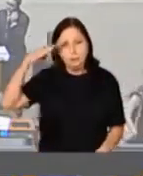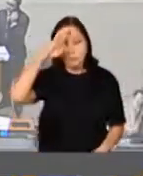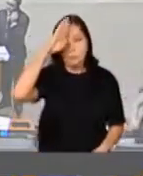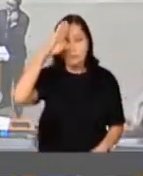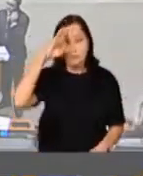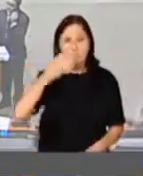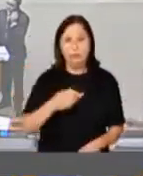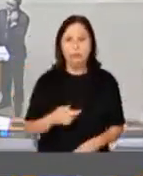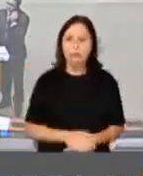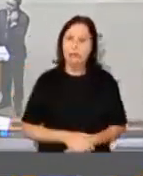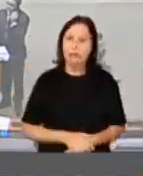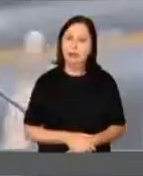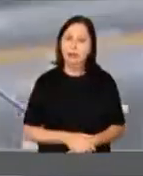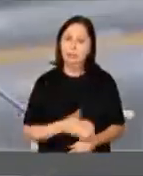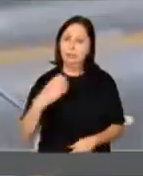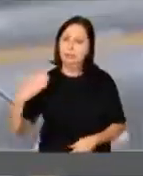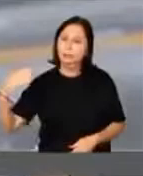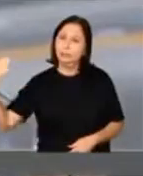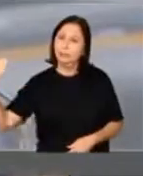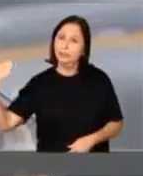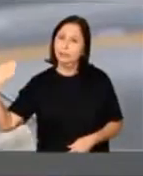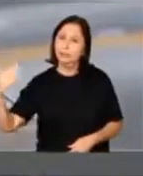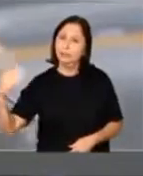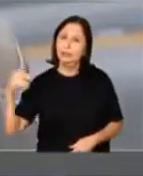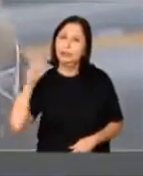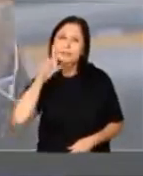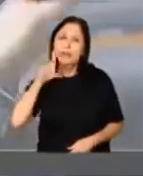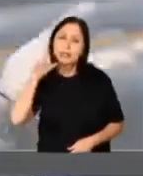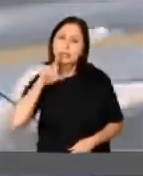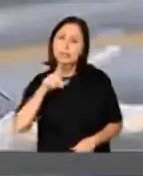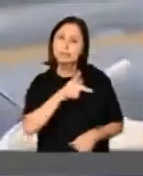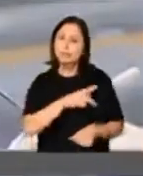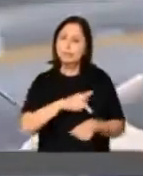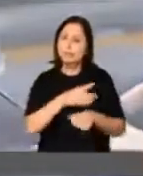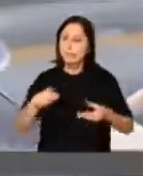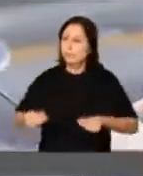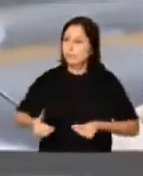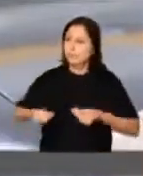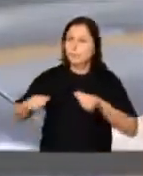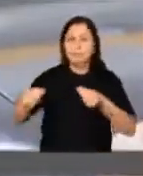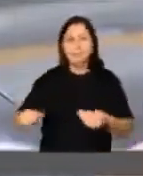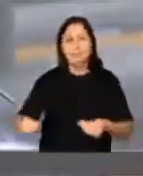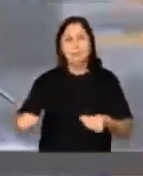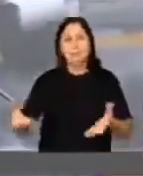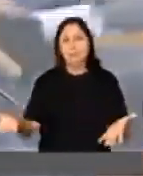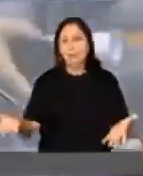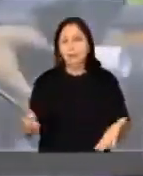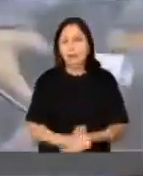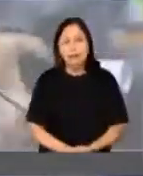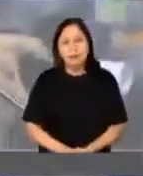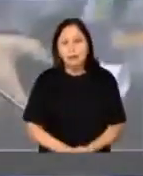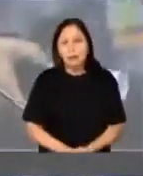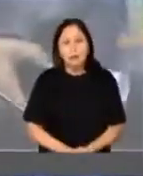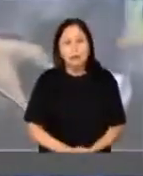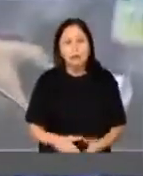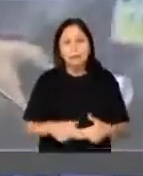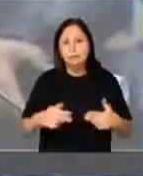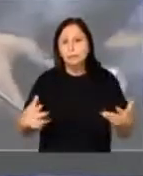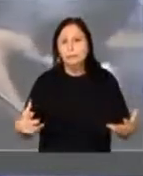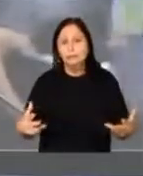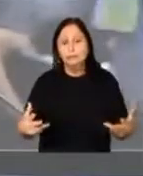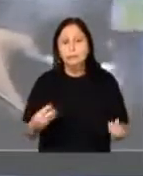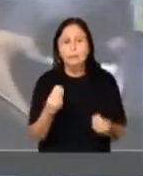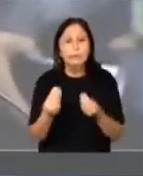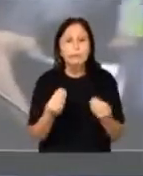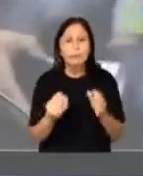e entregando é coisas que não tem nenhum sentido a base